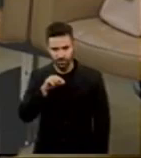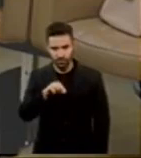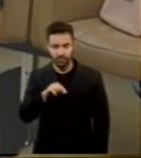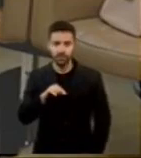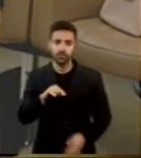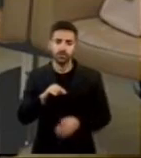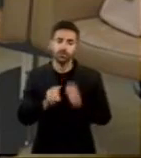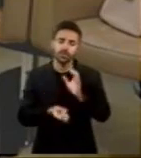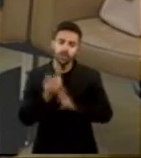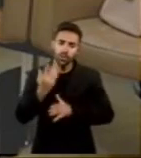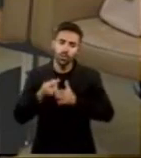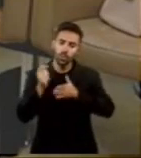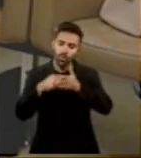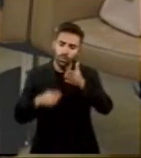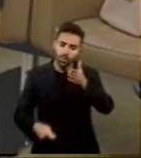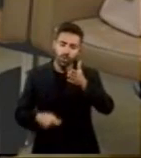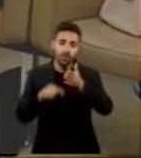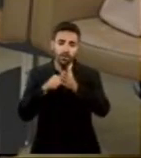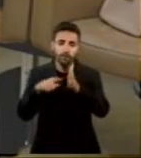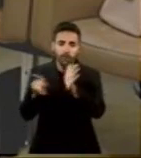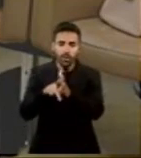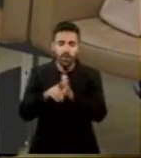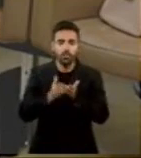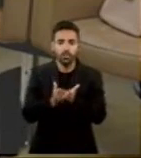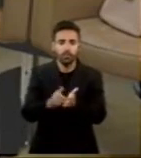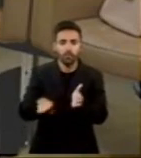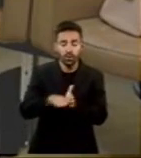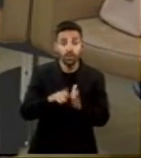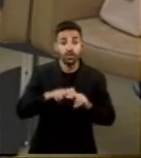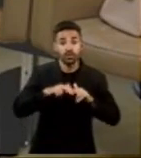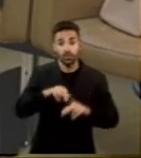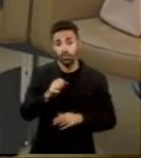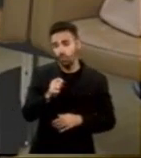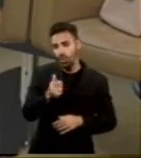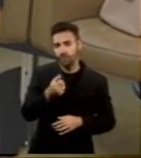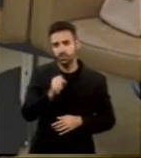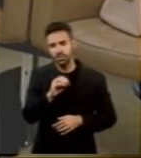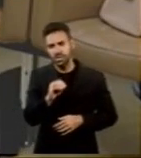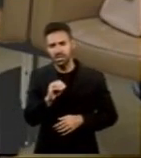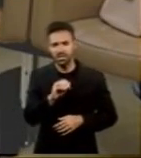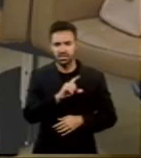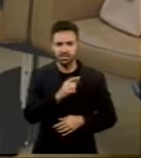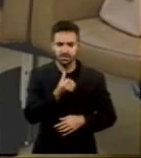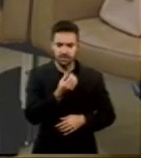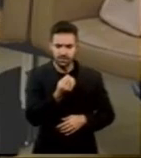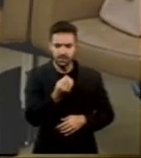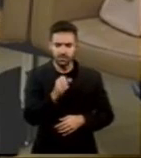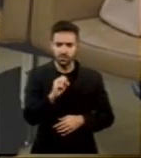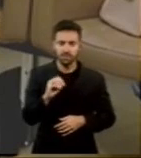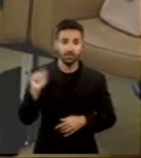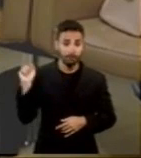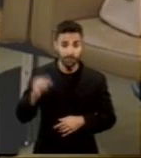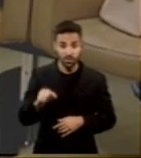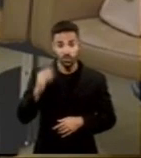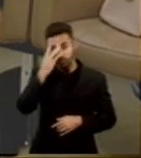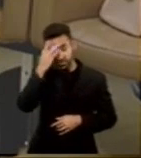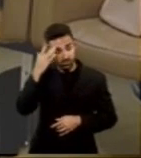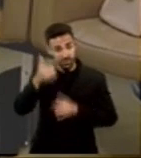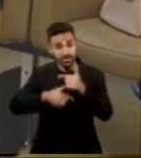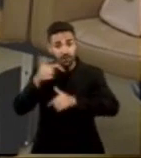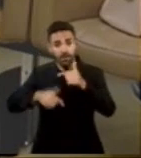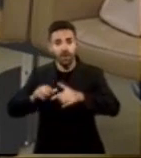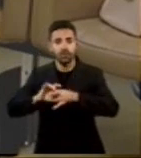Portuária, foi criado no Brasil, nós tínhamos quase 80 mil, entre 60 e 80 mil trabalhadores portuários avulsos,